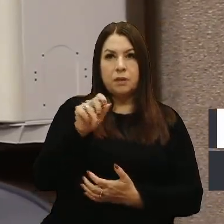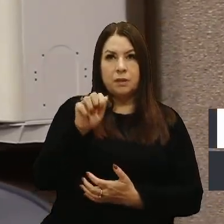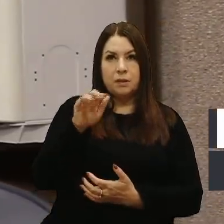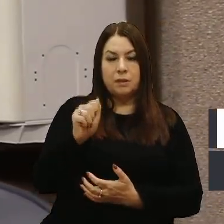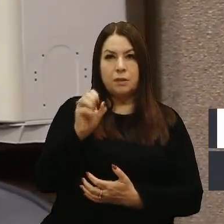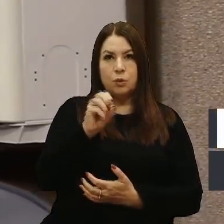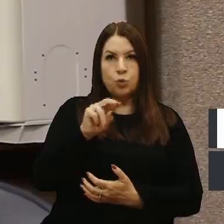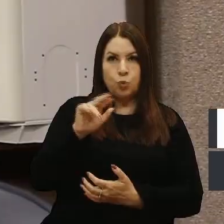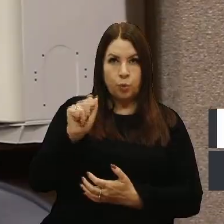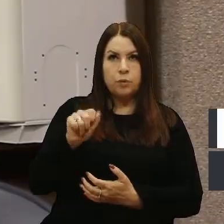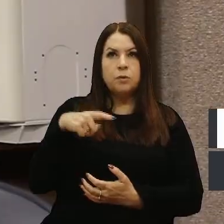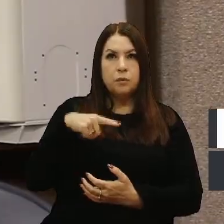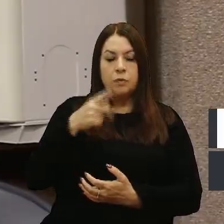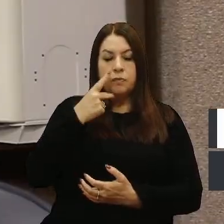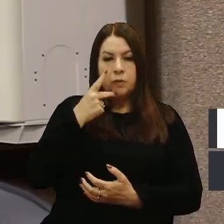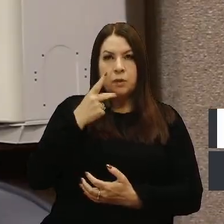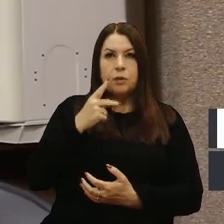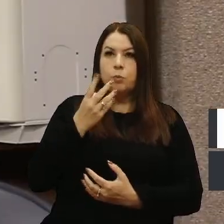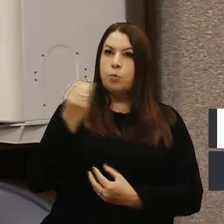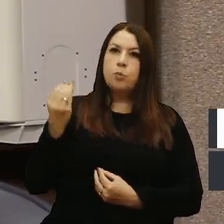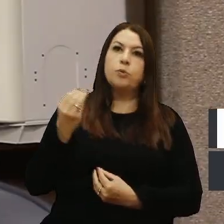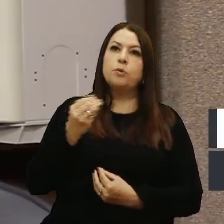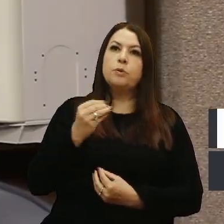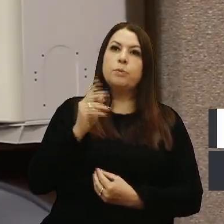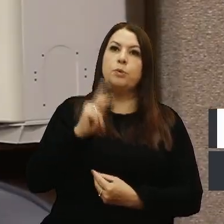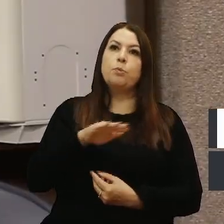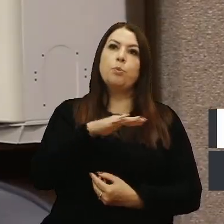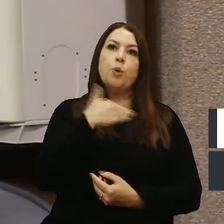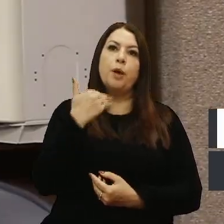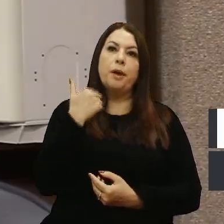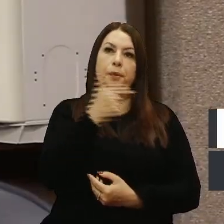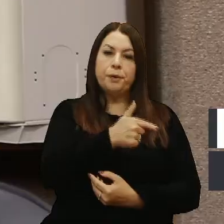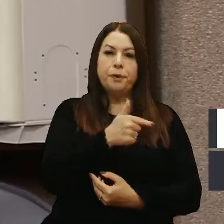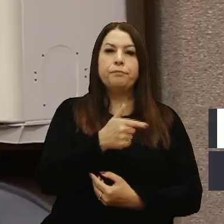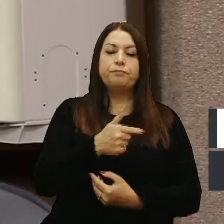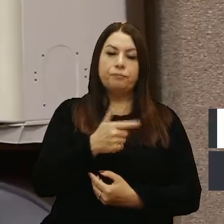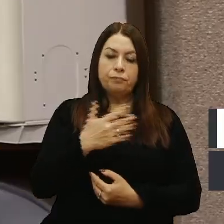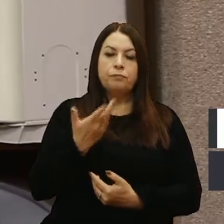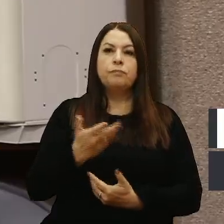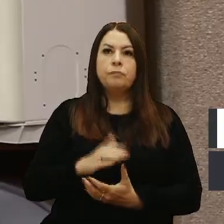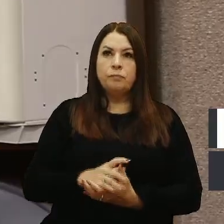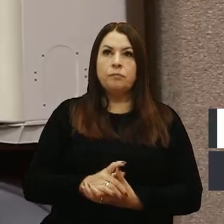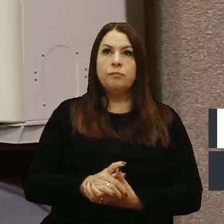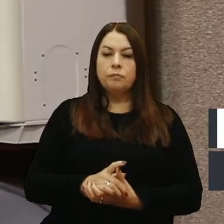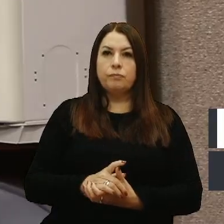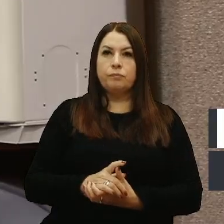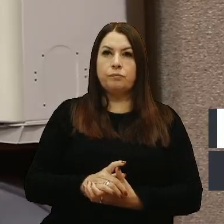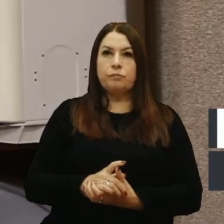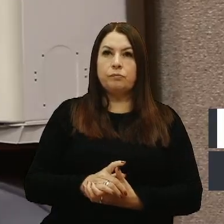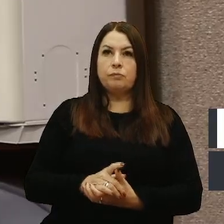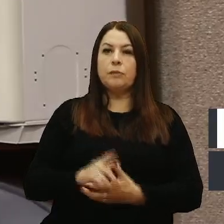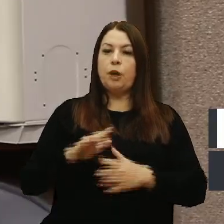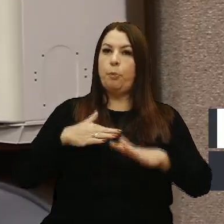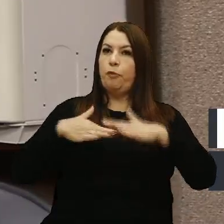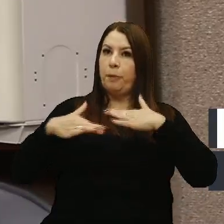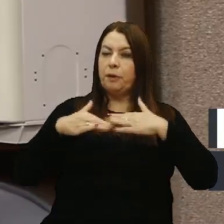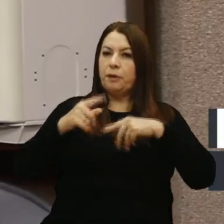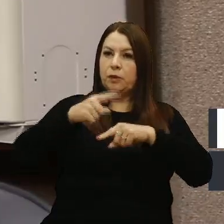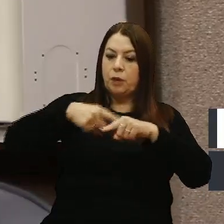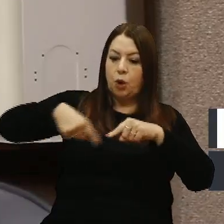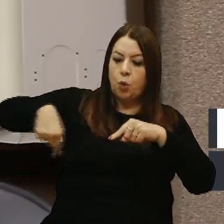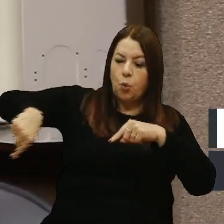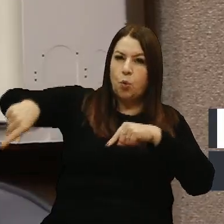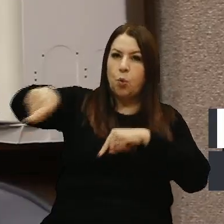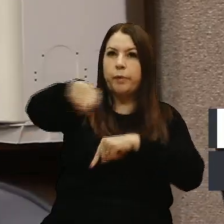citado, e aonde que teve muitas mortes naquele local, e graças àquela ação daquela rotatória